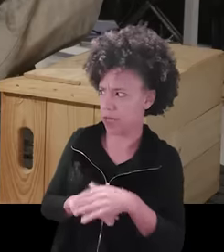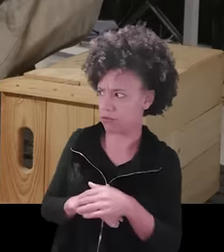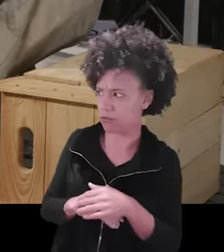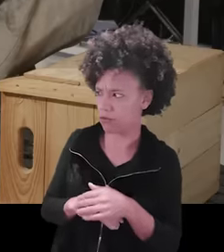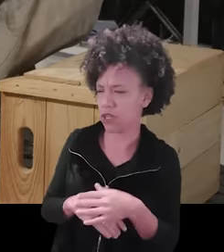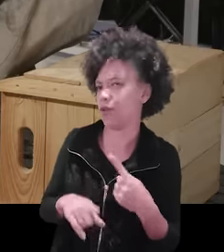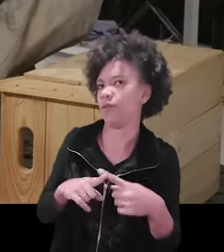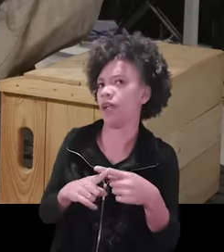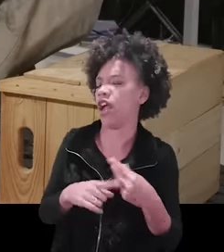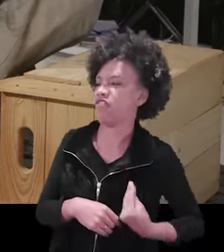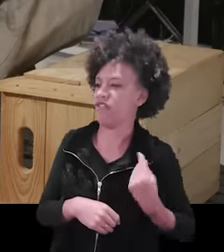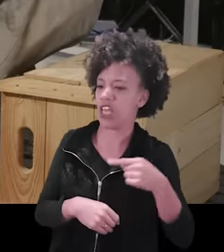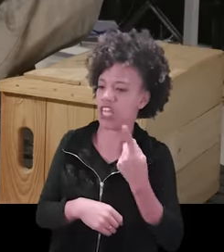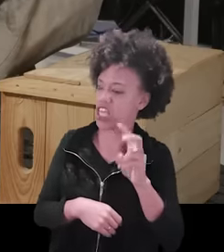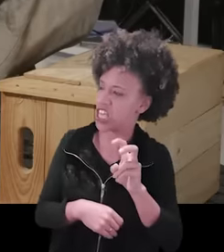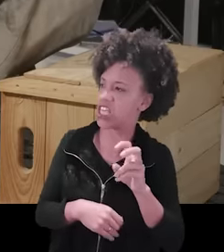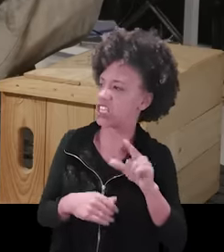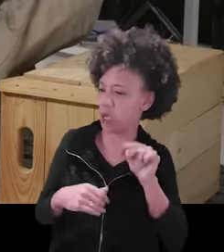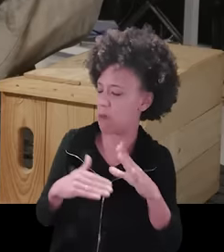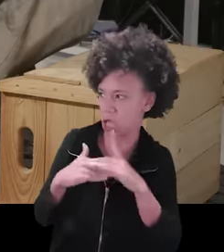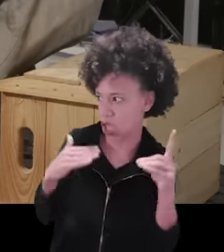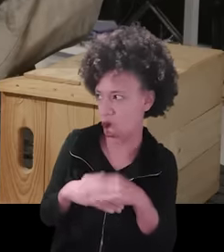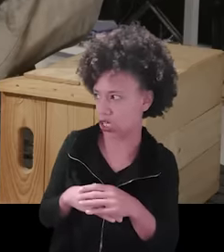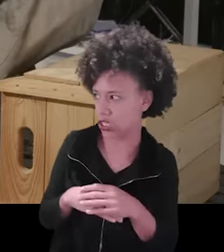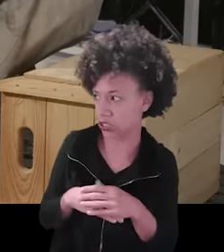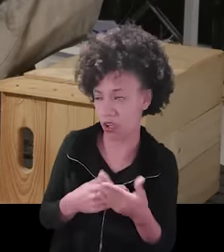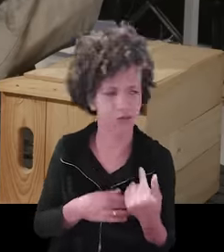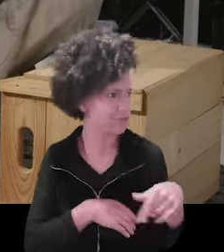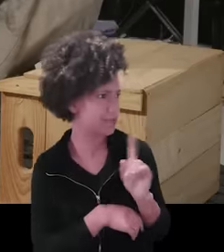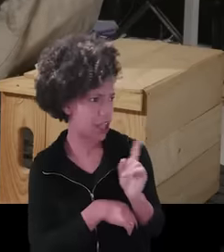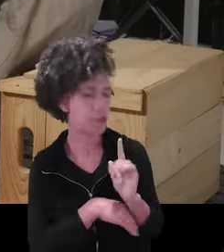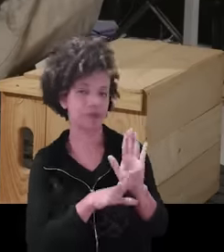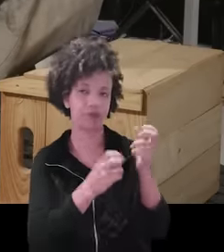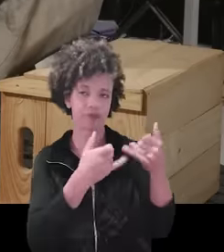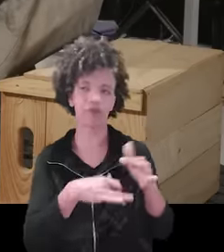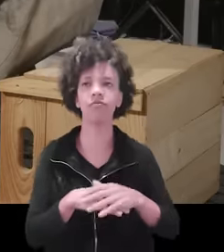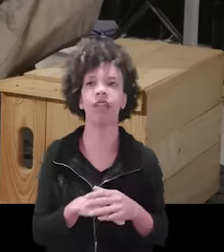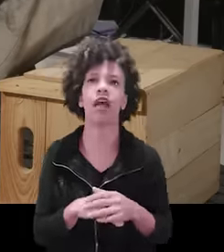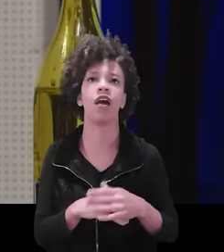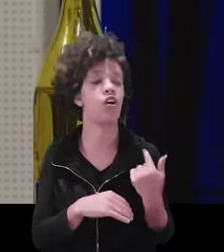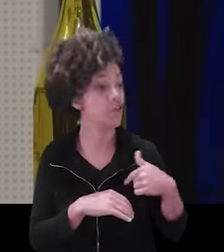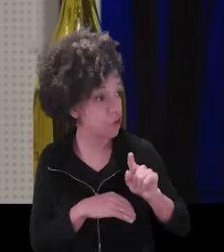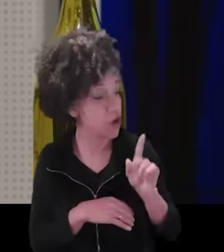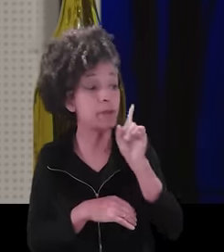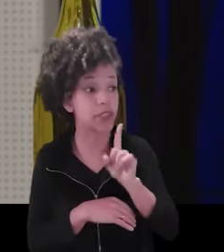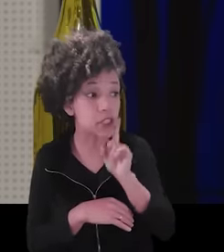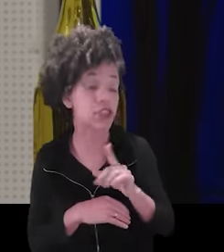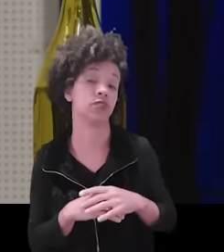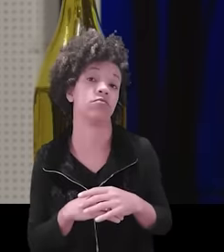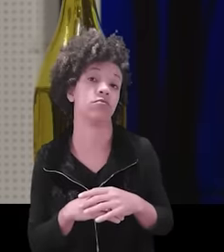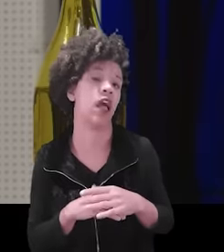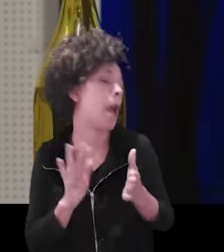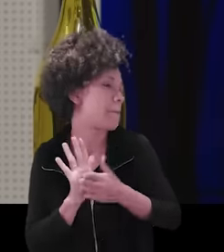foi o primeiro golpe ele falou para você vir para cá 15.000 dólar vem com o Brasil não não foi assim a gente foi para